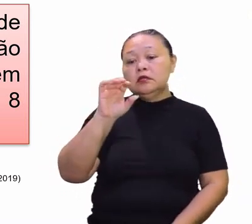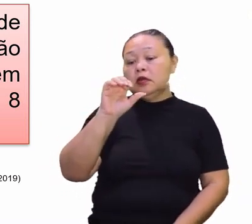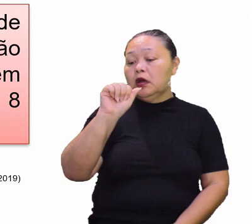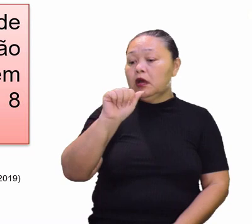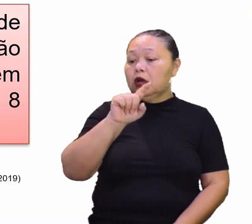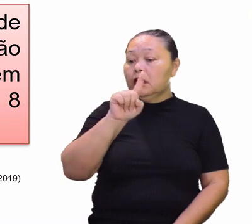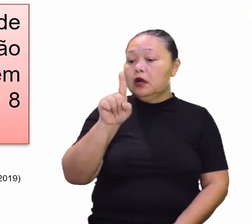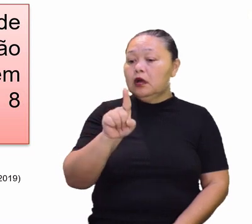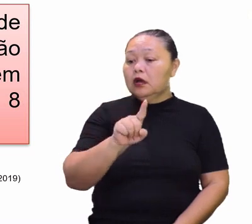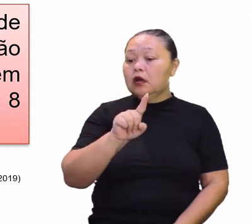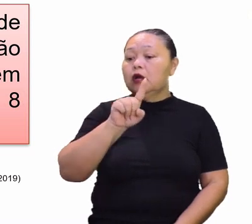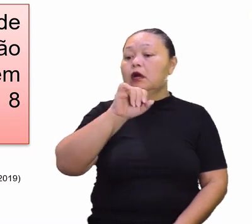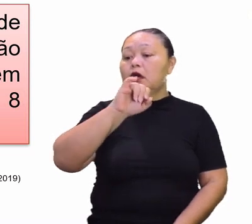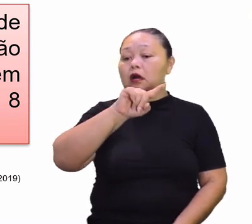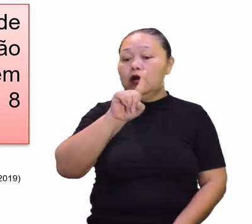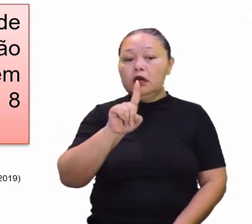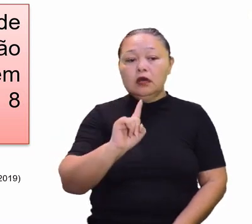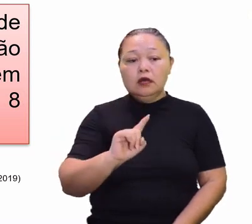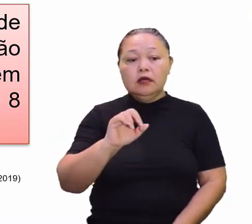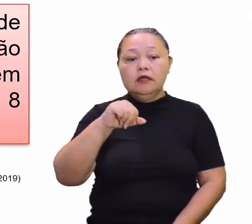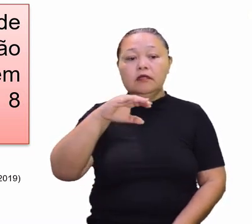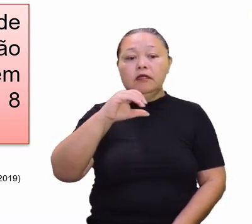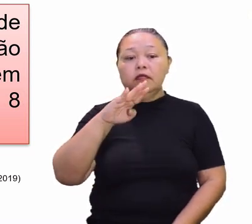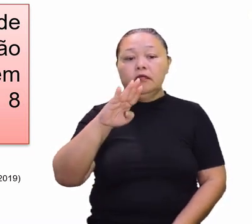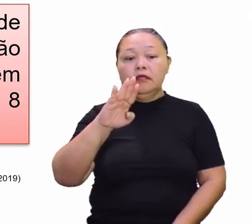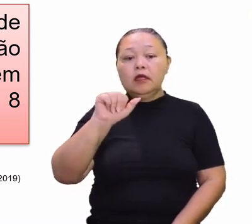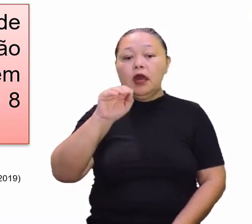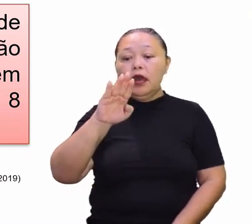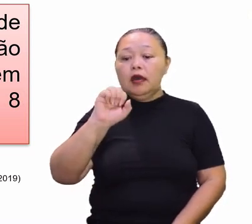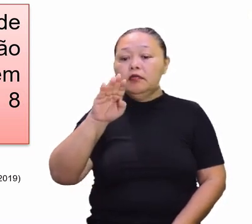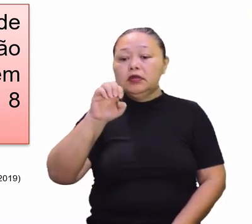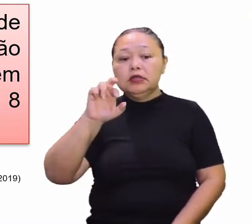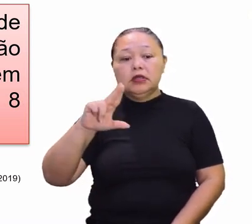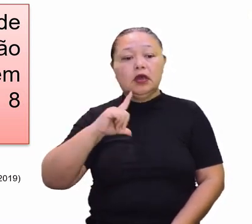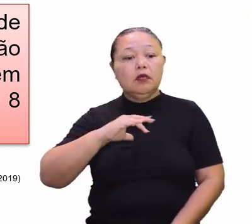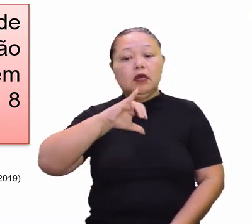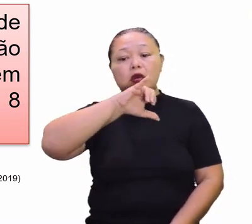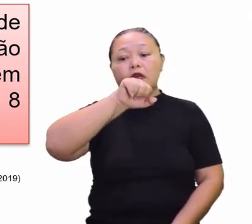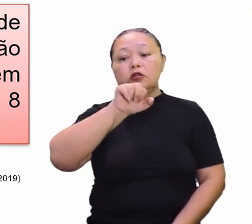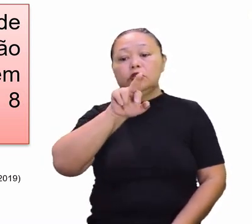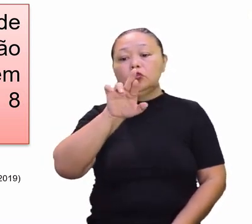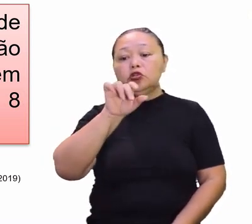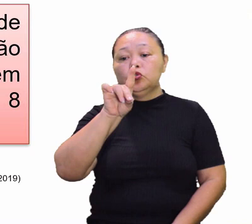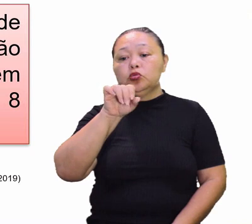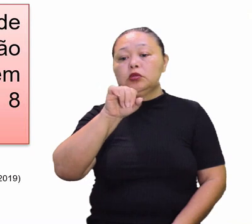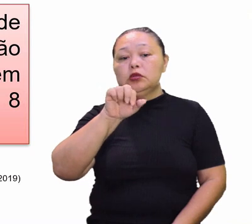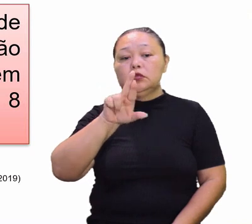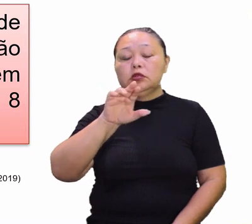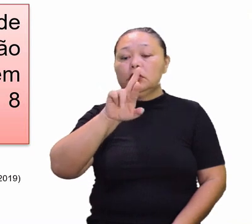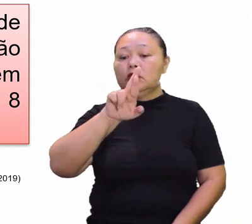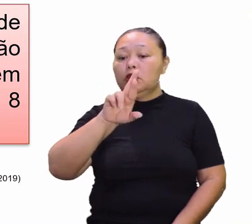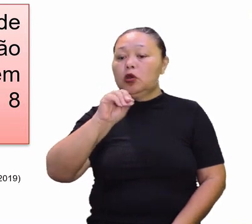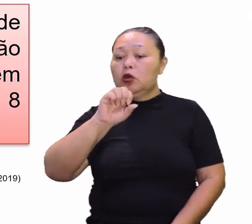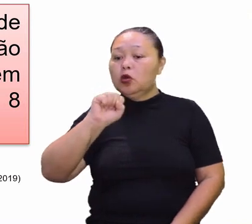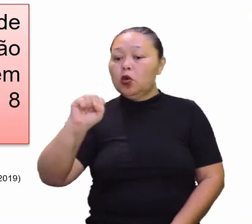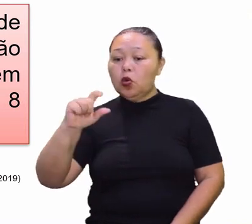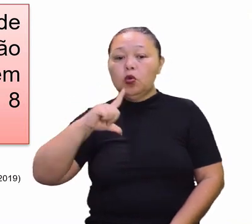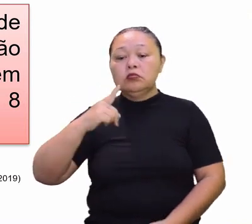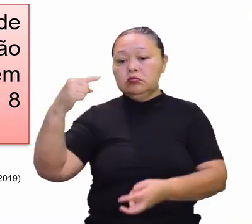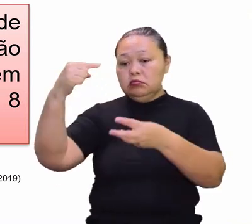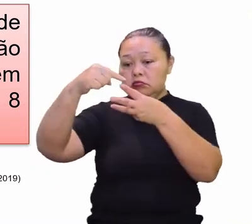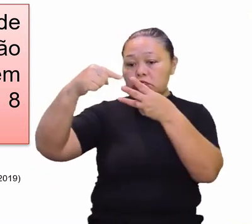Nassib Abissaber e Jurandir Ross. A gente consegue verificar aí três geógrafos